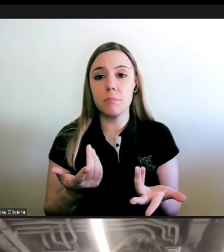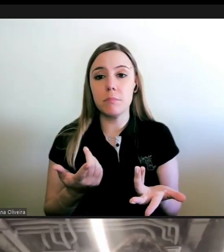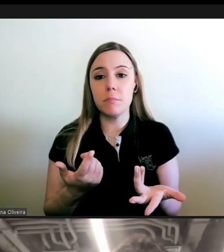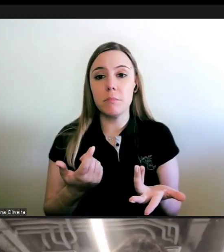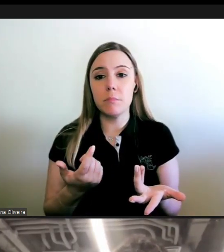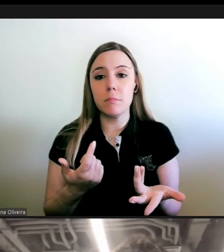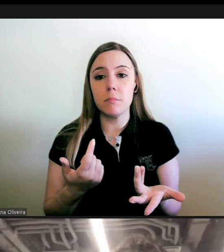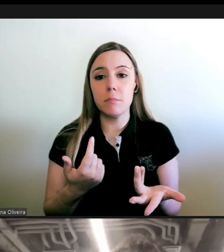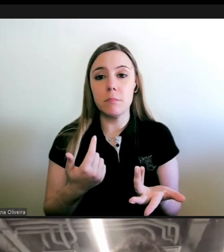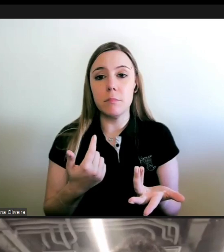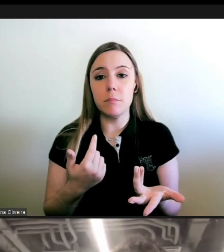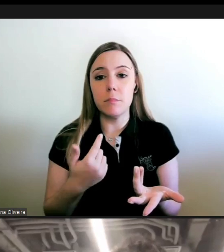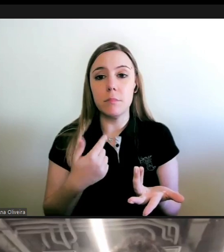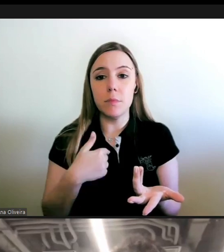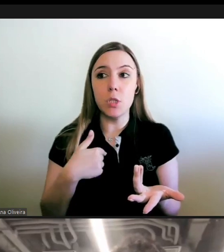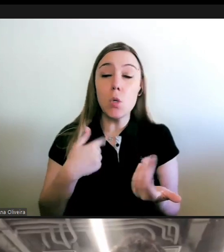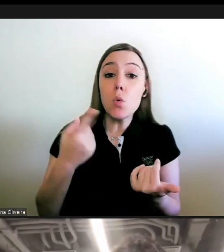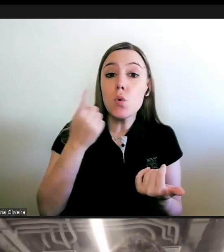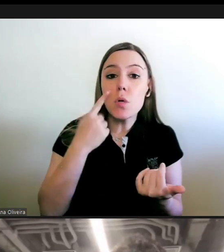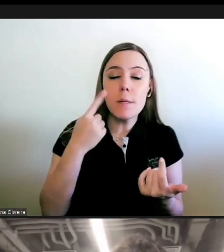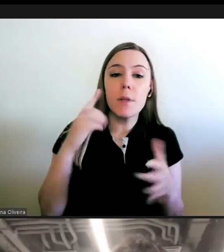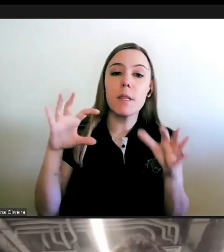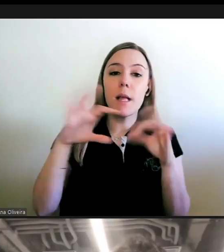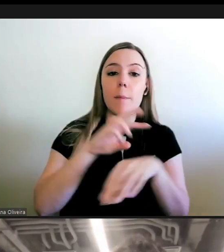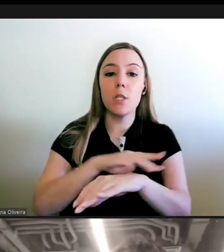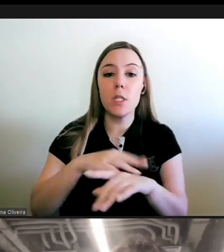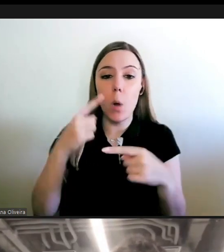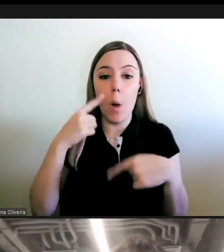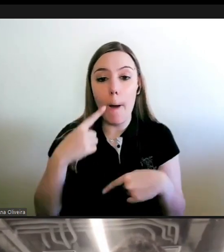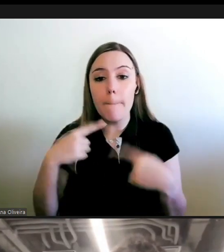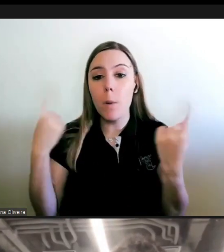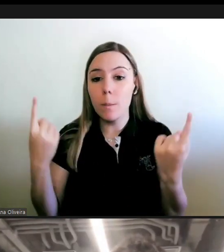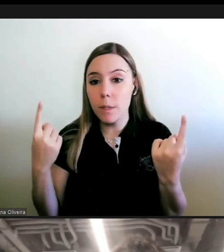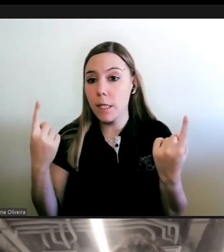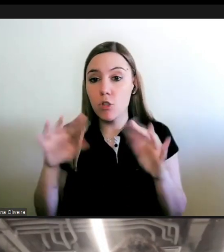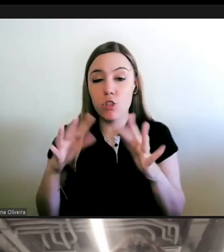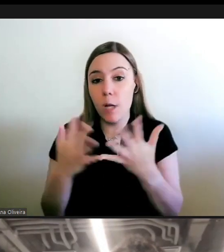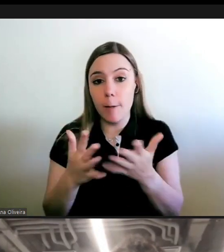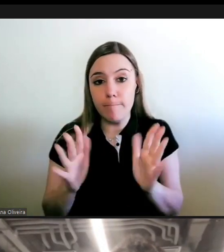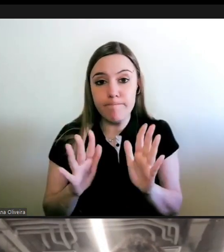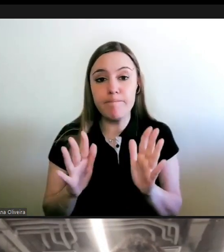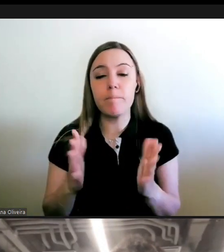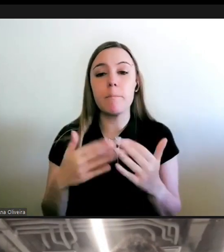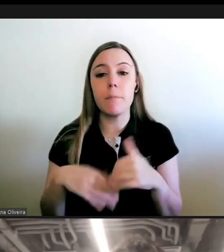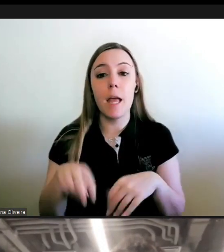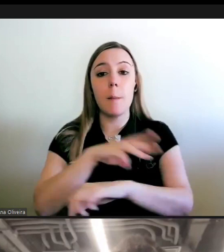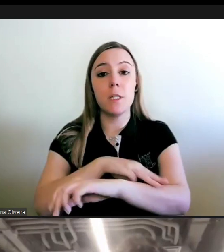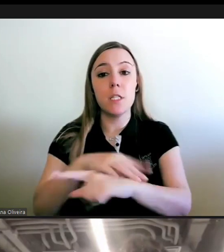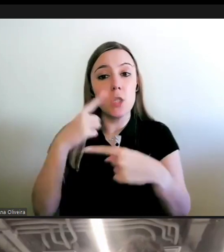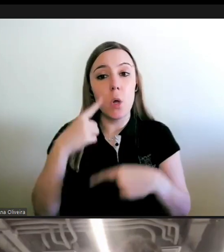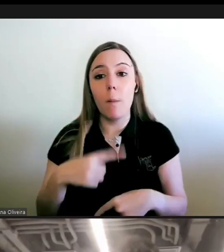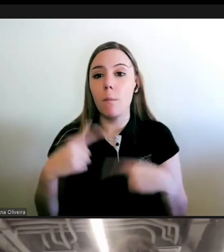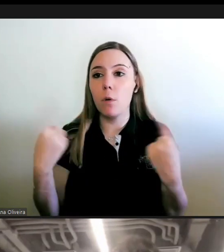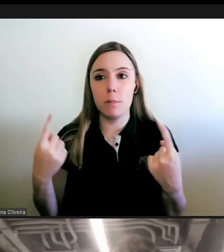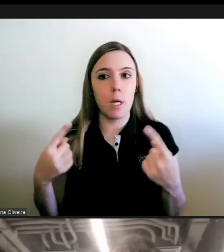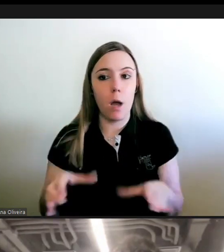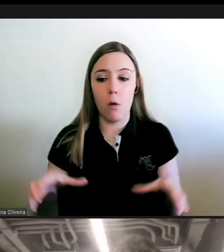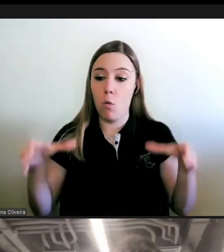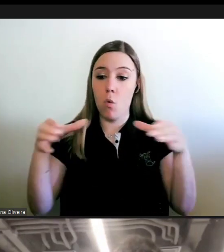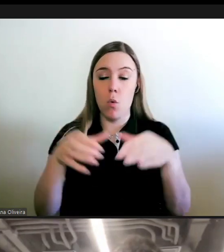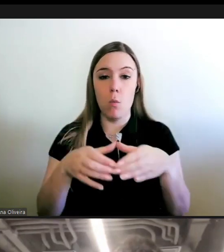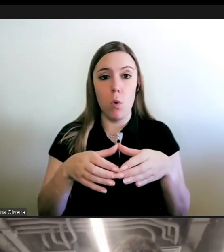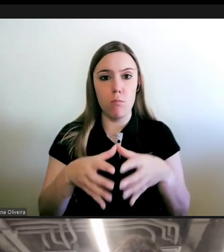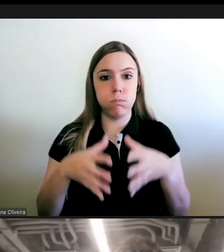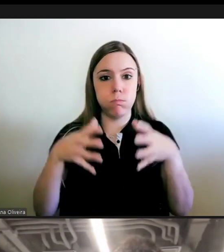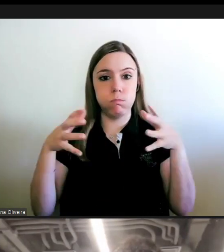administração pública no seu geral, não é? A administração pública constitui um corpo tão grande,